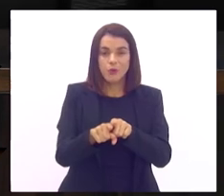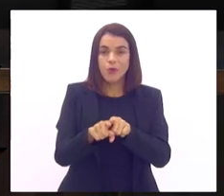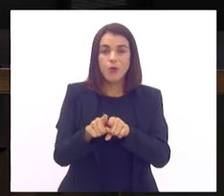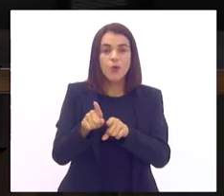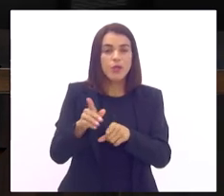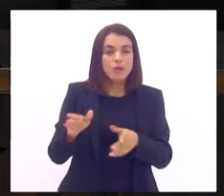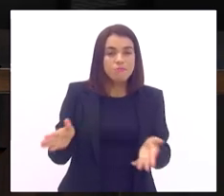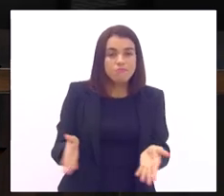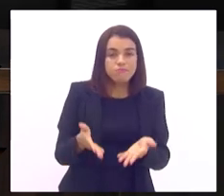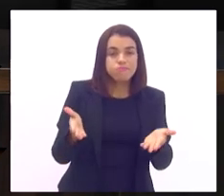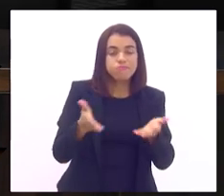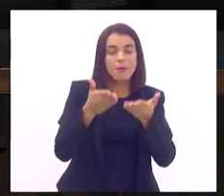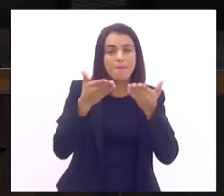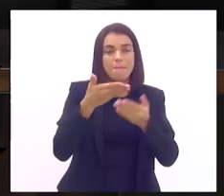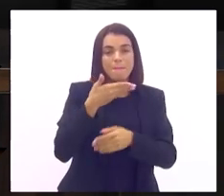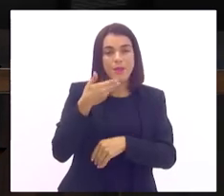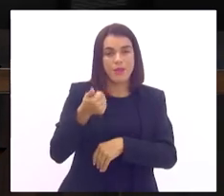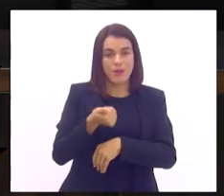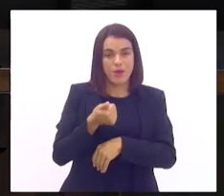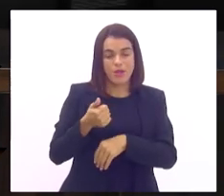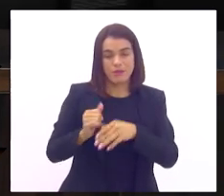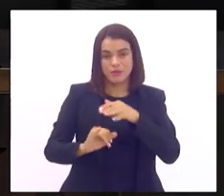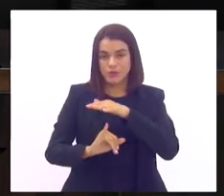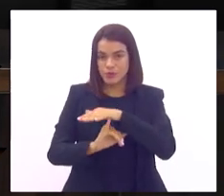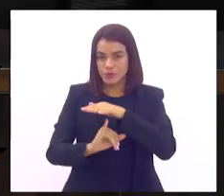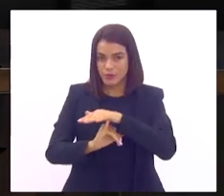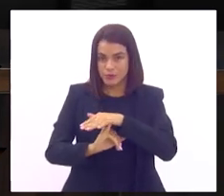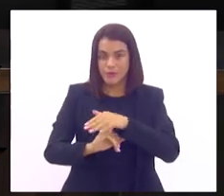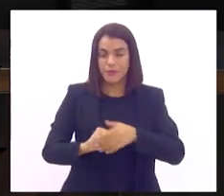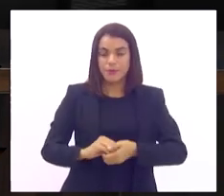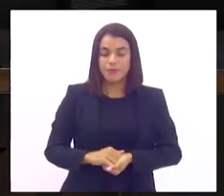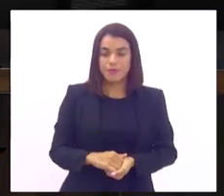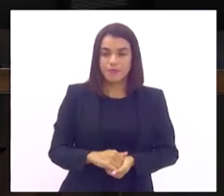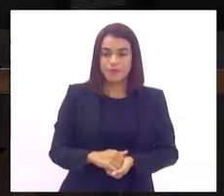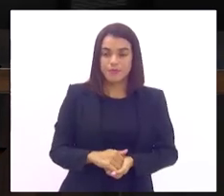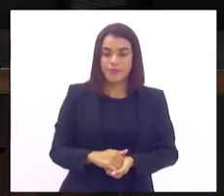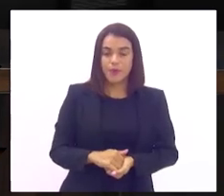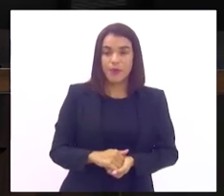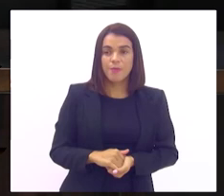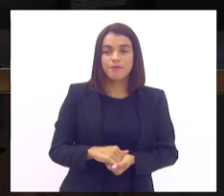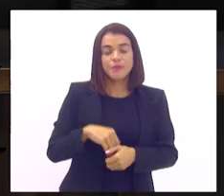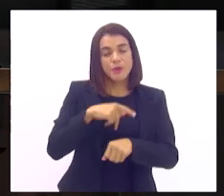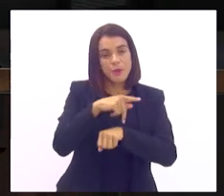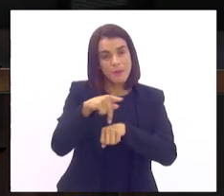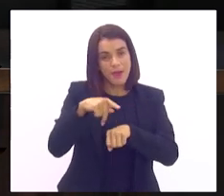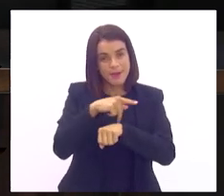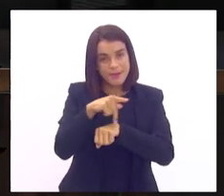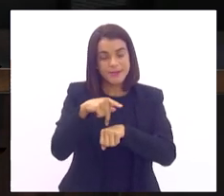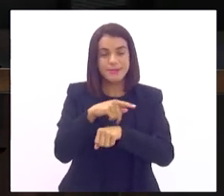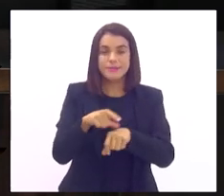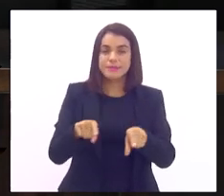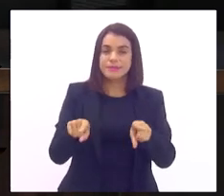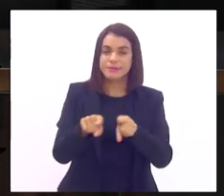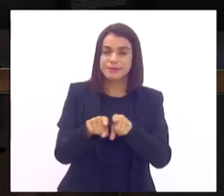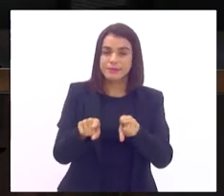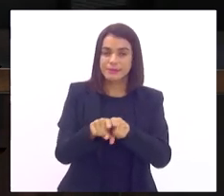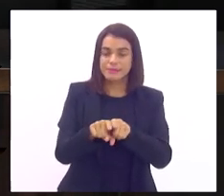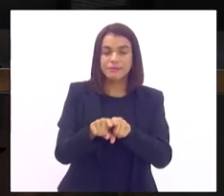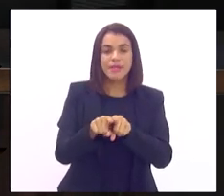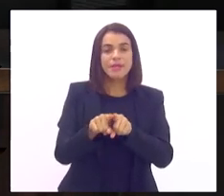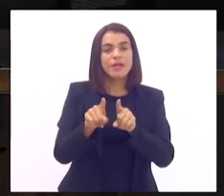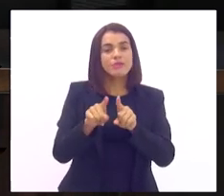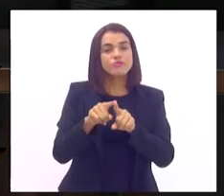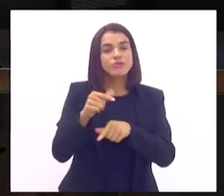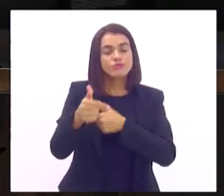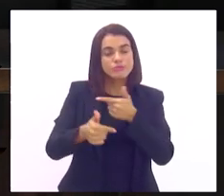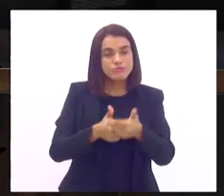e fortalecer institucionalmente, né, o nosso país, né, e as nossas funções de